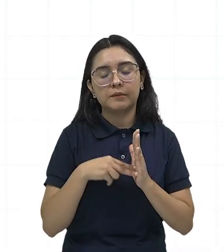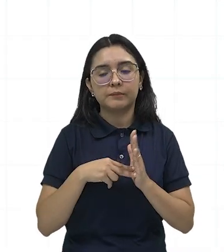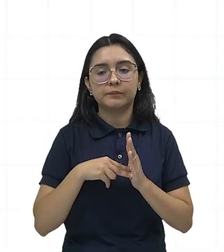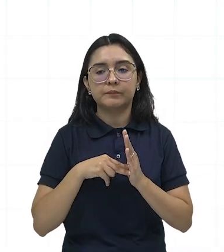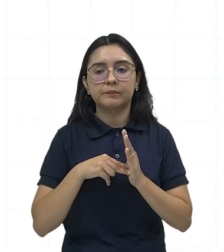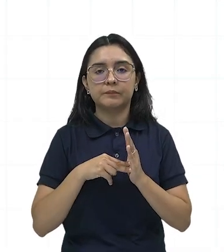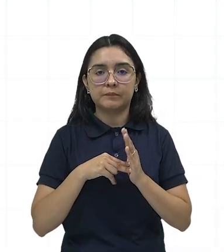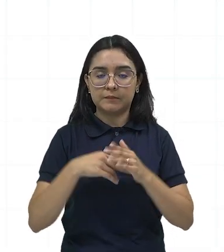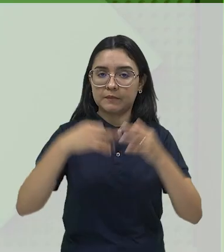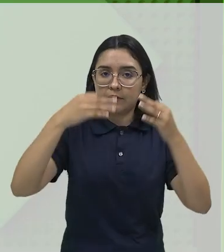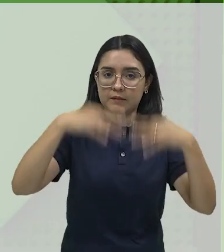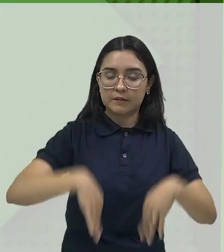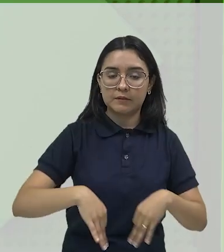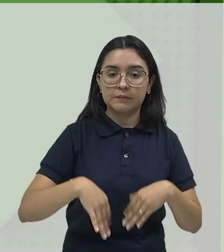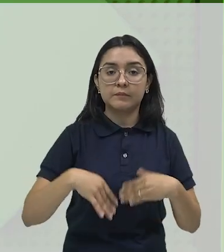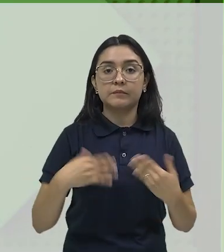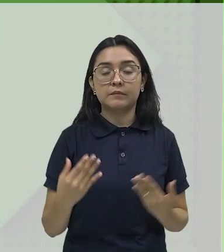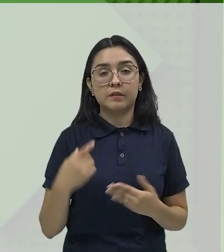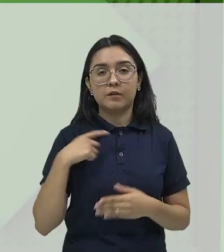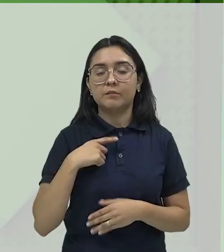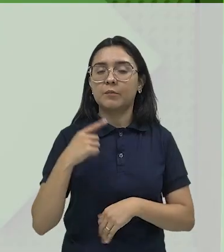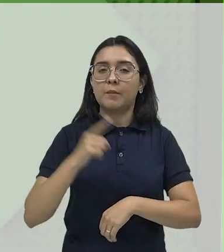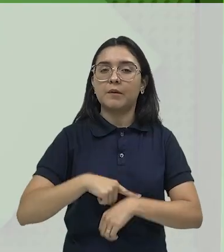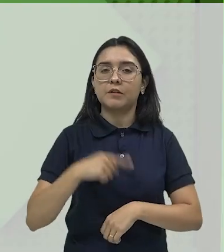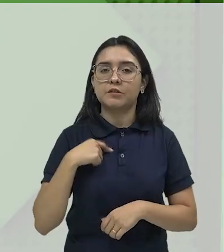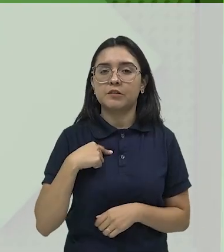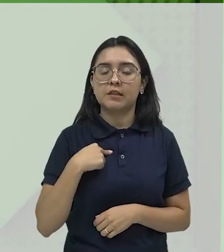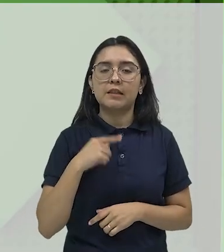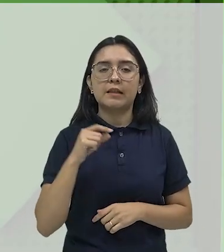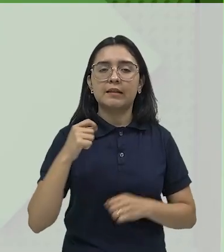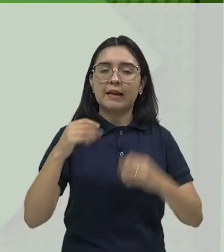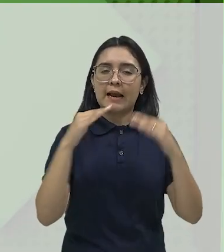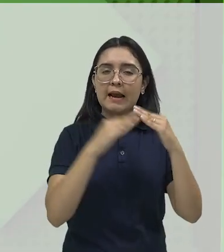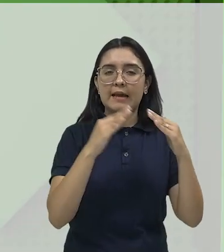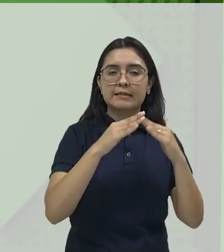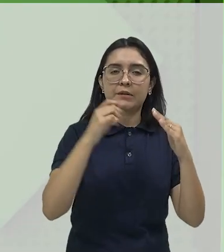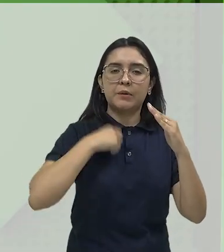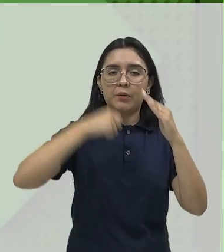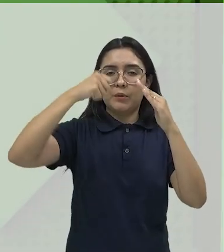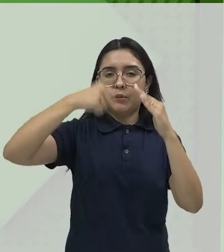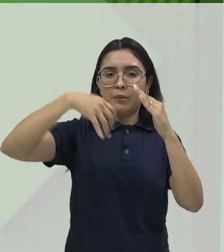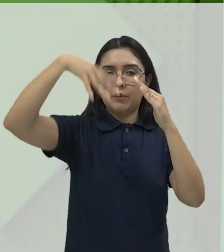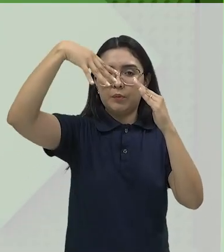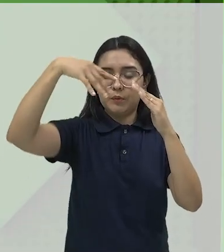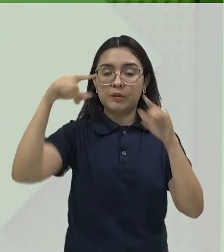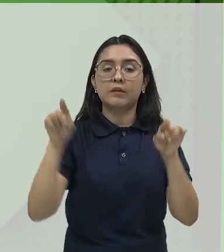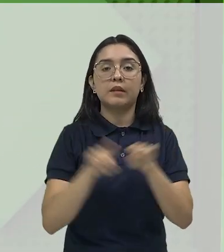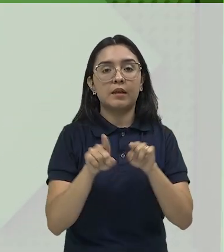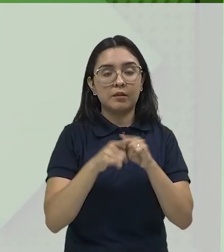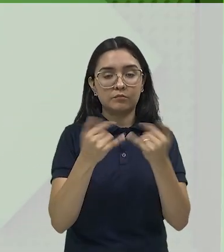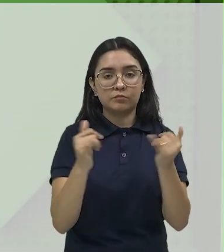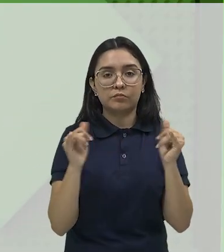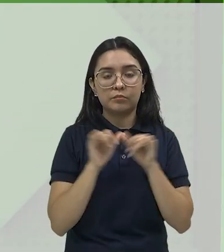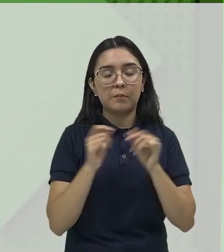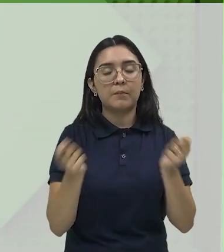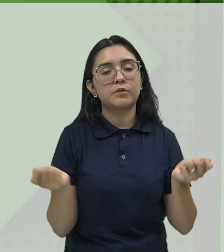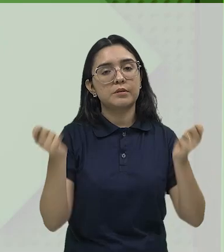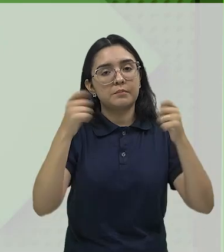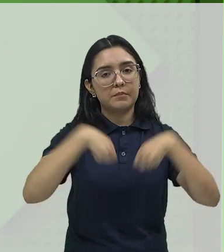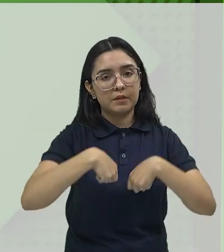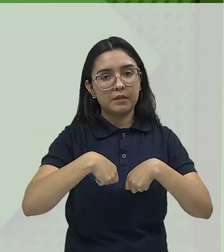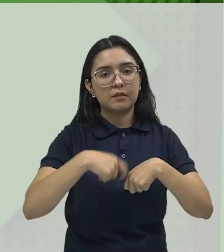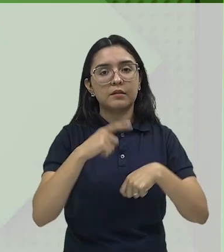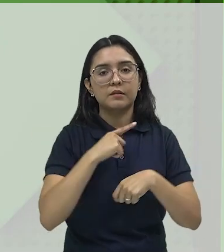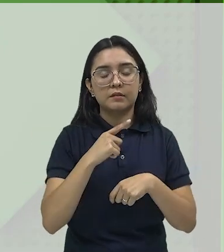Então, quando a gente acende a luz na nossa casa, né, nós temos aí um circuito elétrico que permite